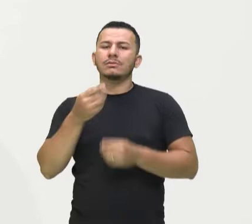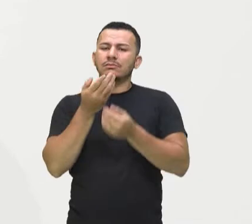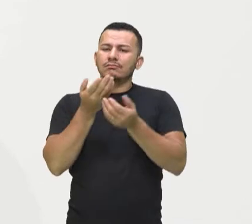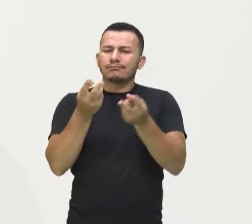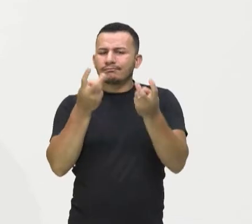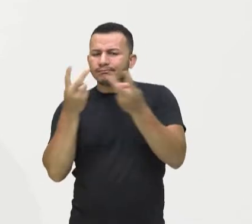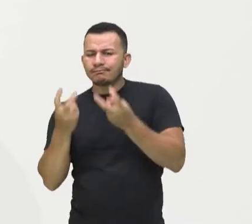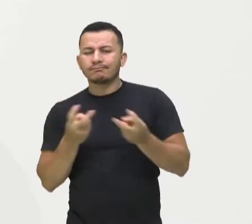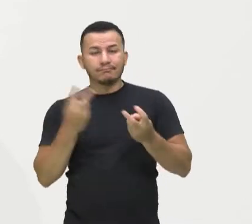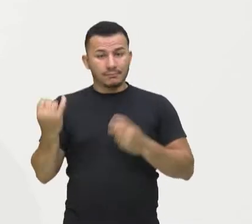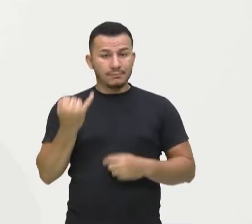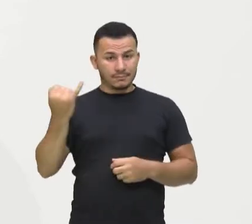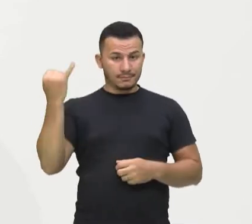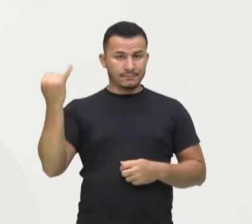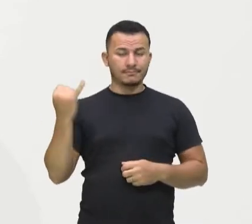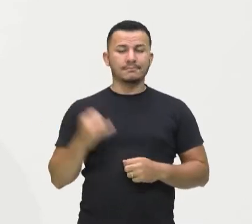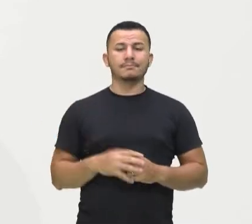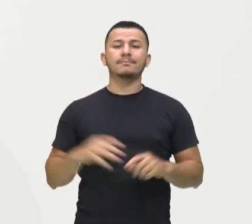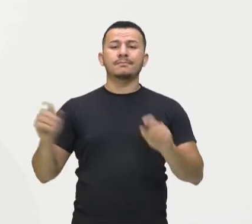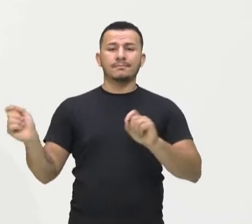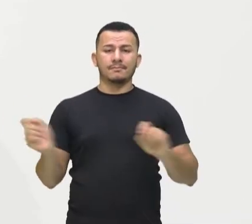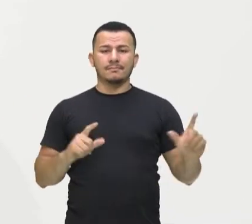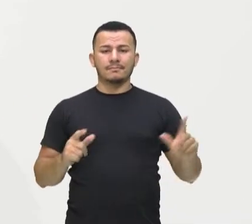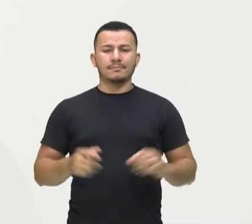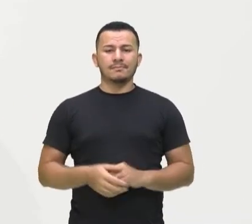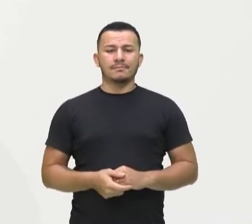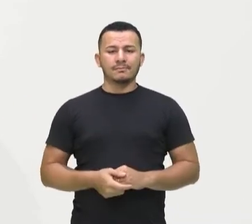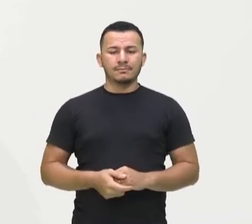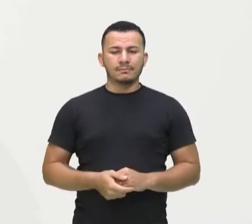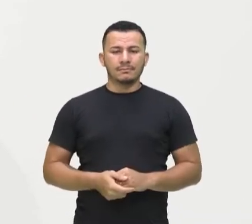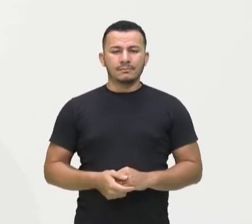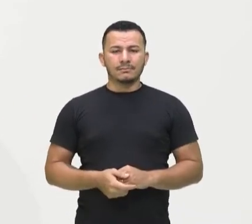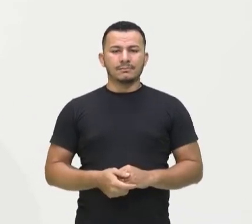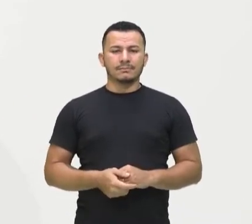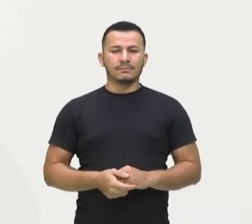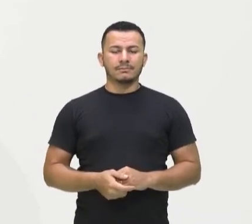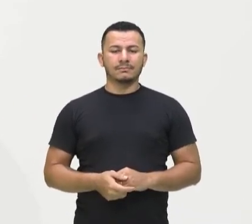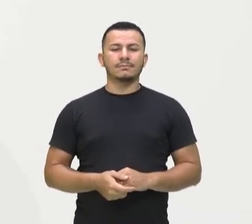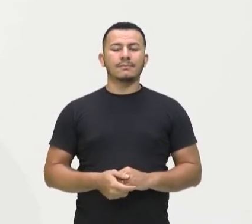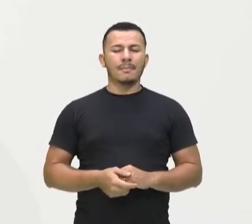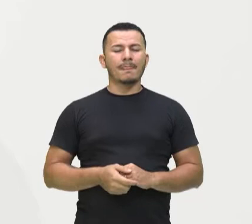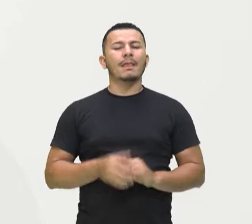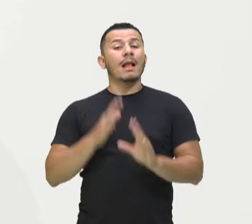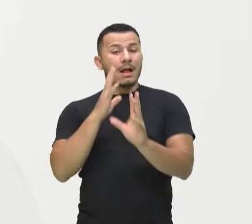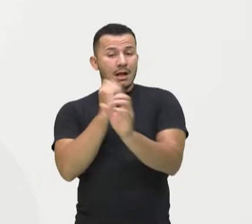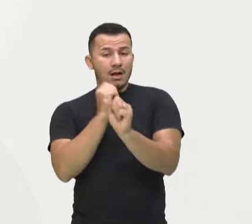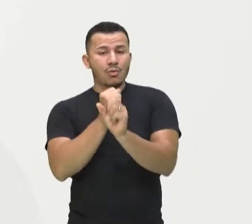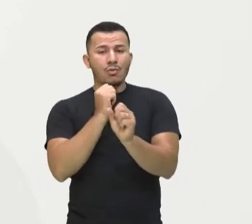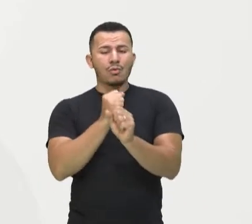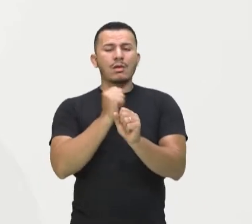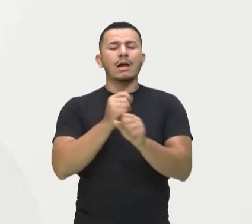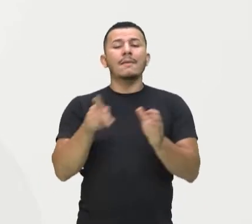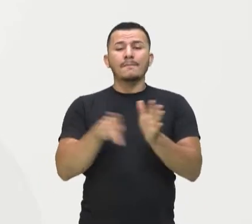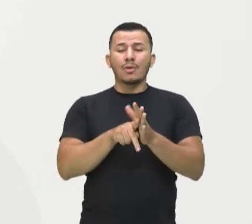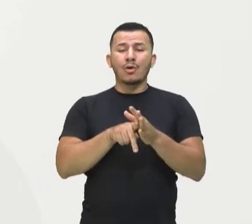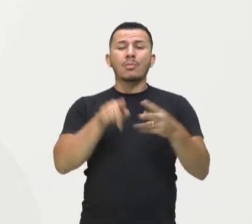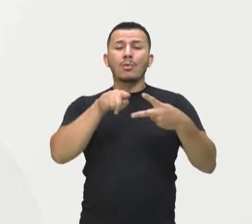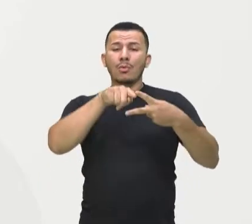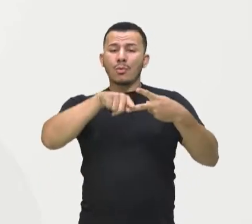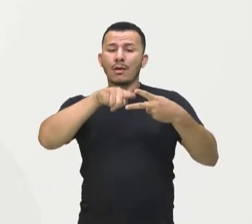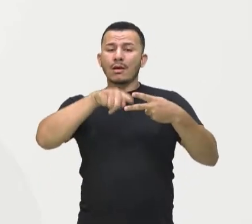perceber. Vejamos o que nos aguarda aí na nossa próxima cartela, olha só. Para calcular a medida do ângulo